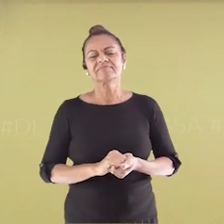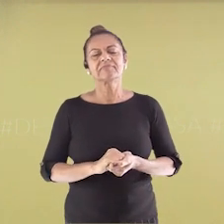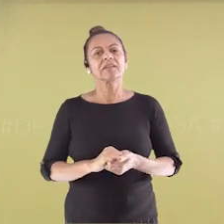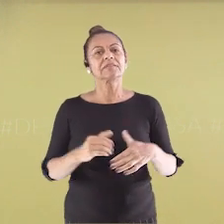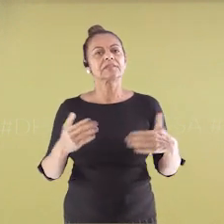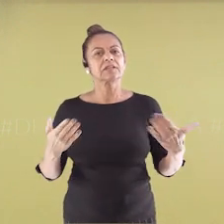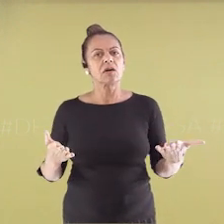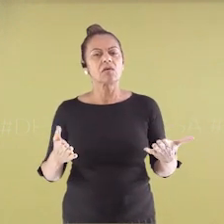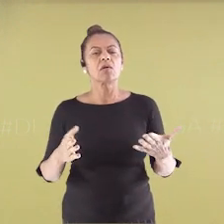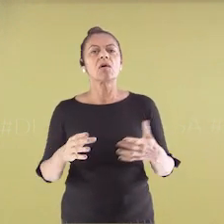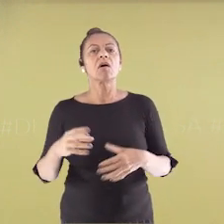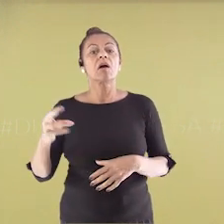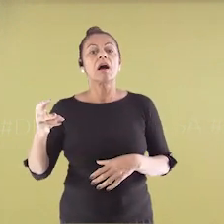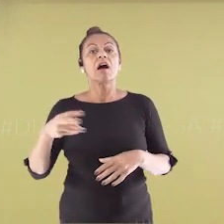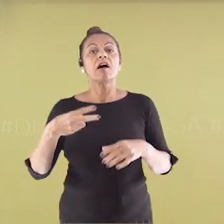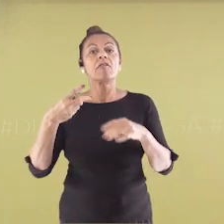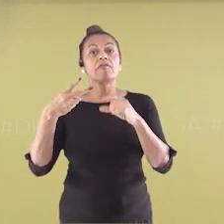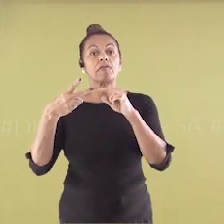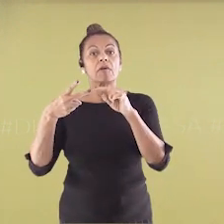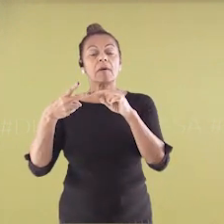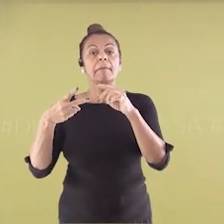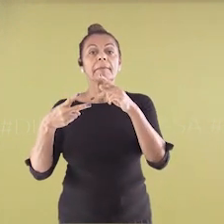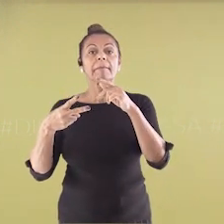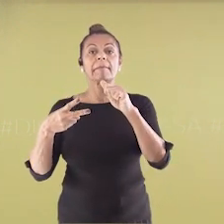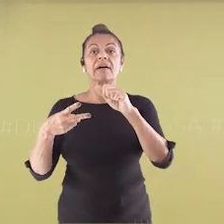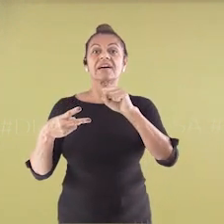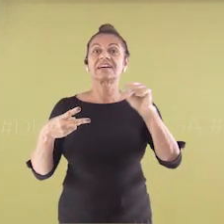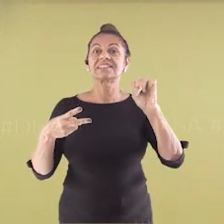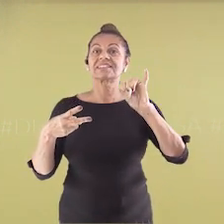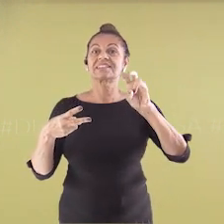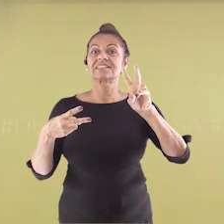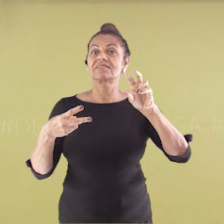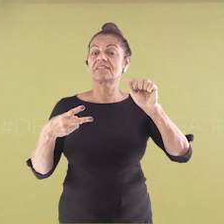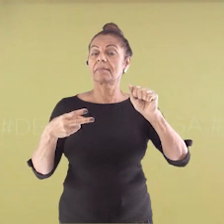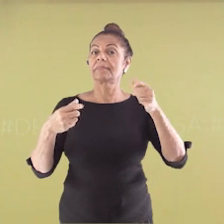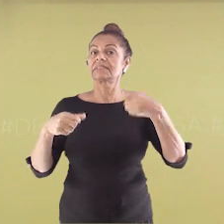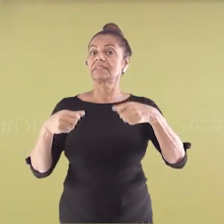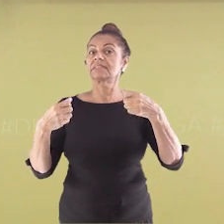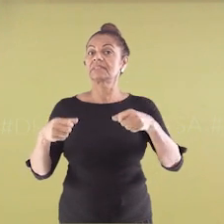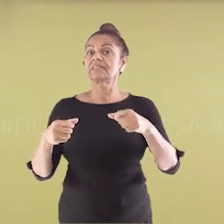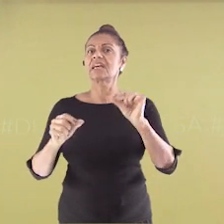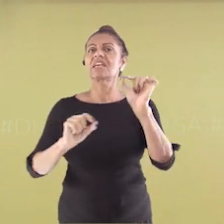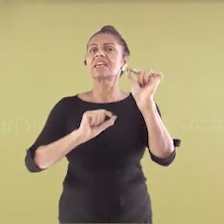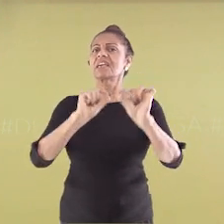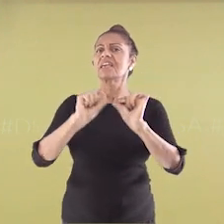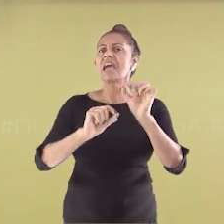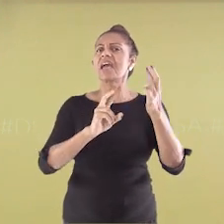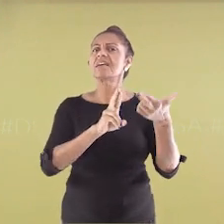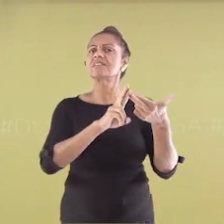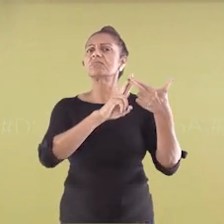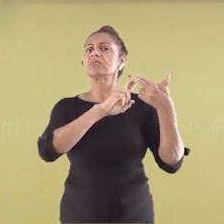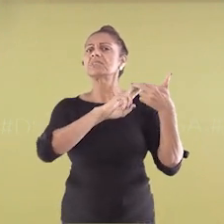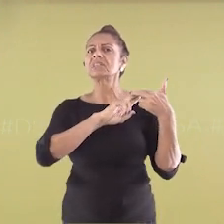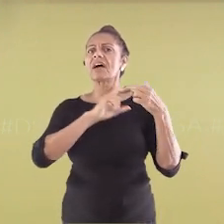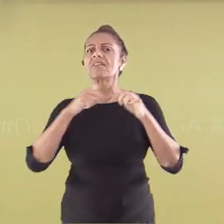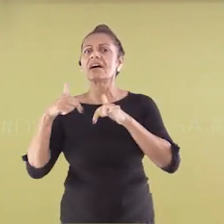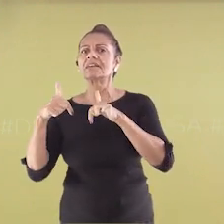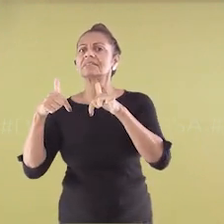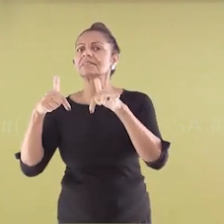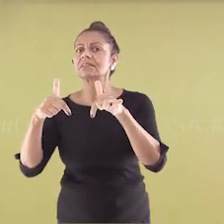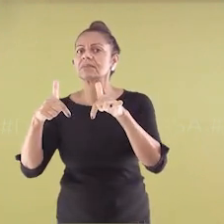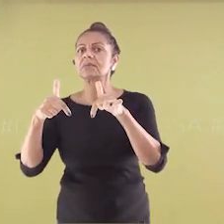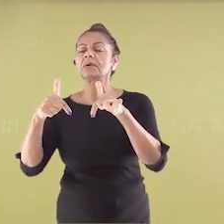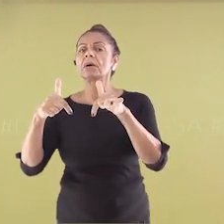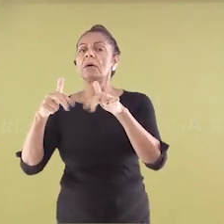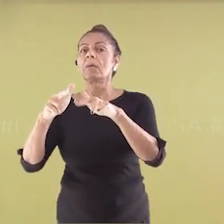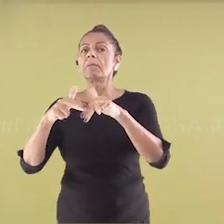cima do sujeito, ok? Quando falamos da voz passiva, precisamos falar sobre o agente da passiva, que é